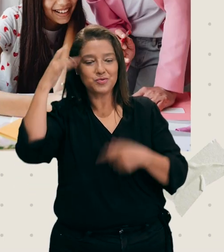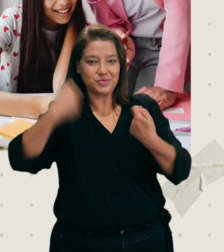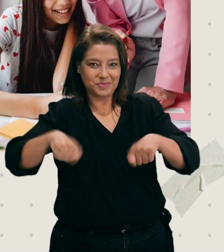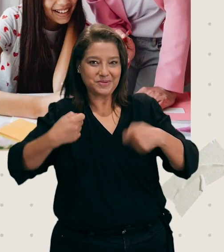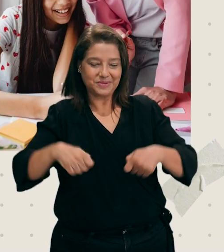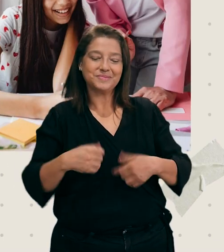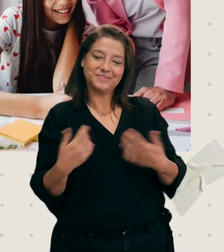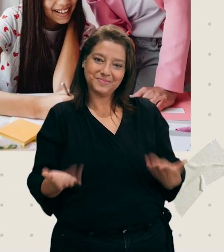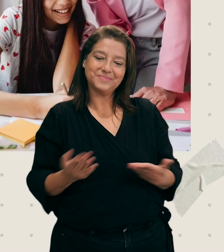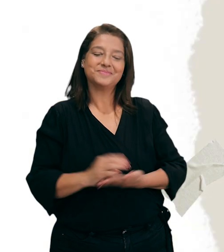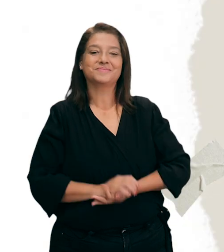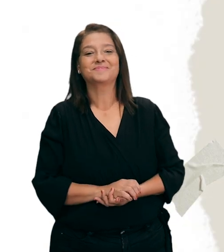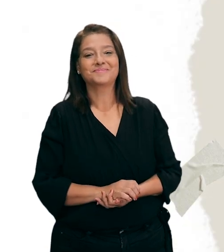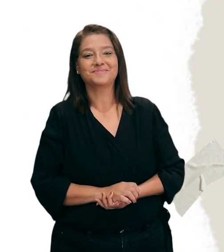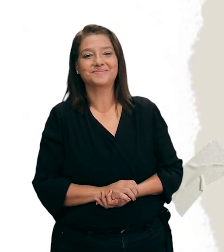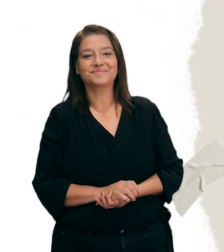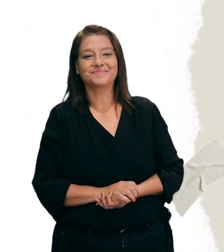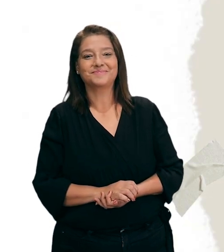Bem,